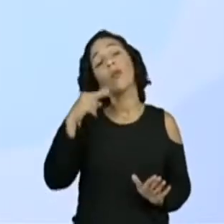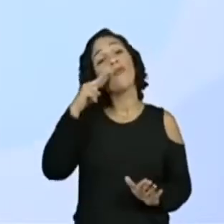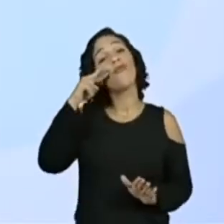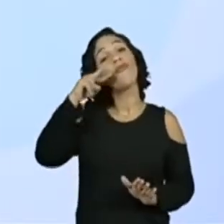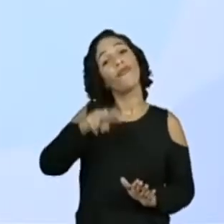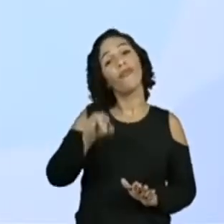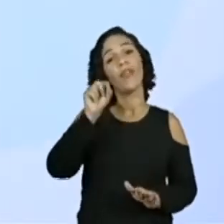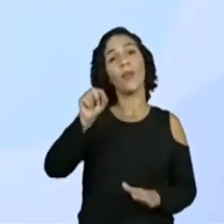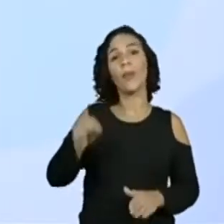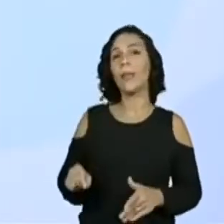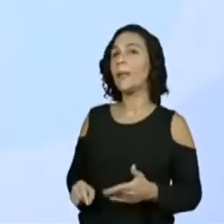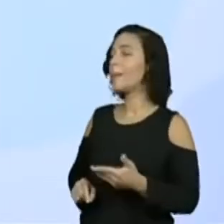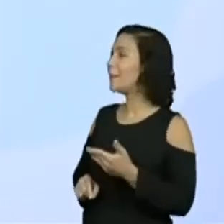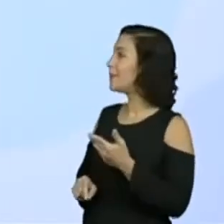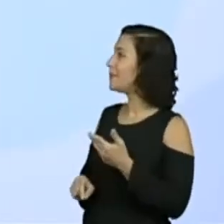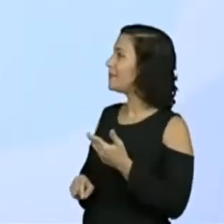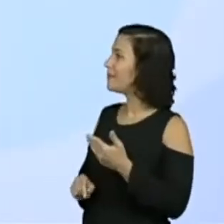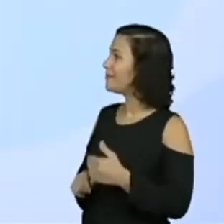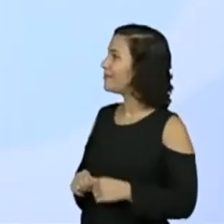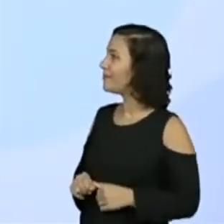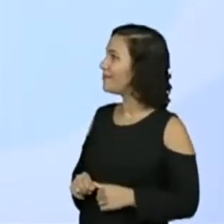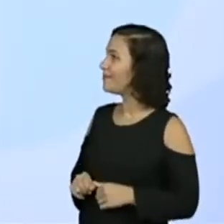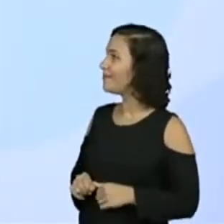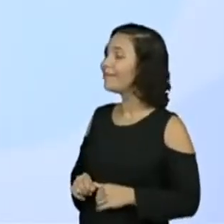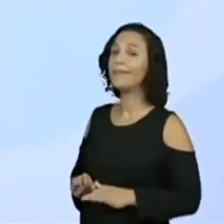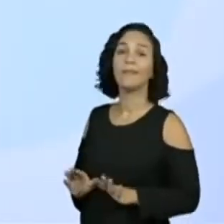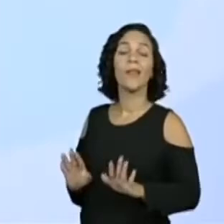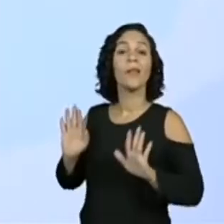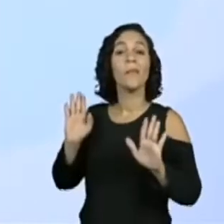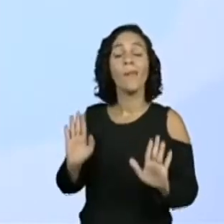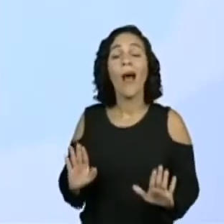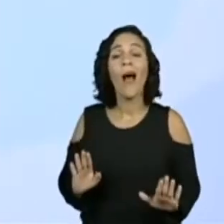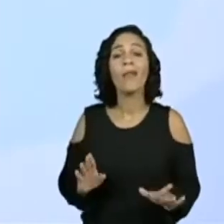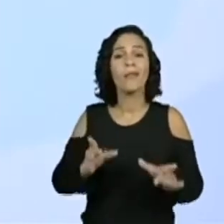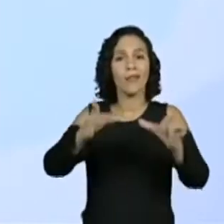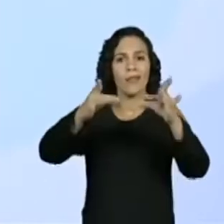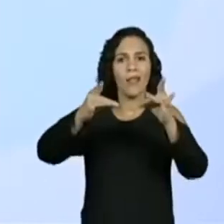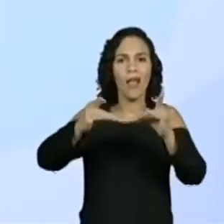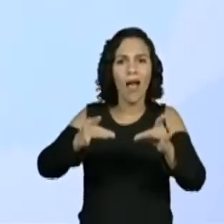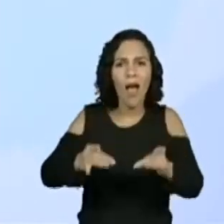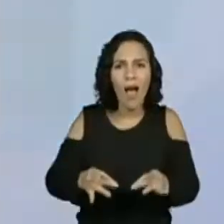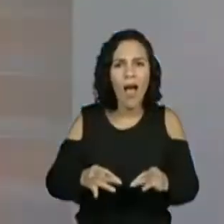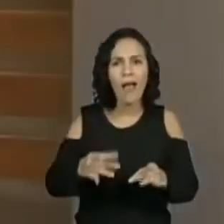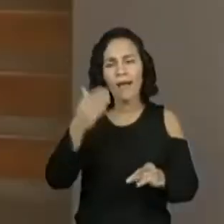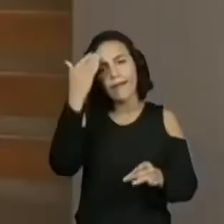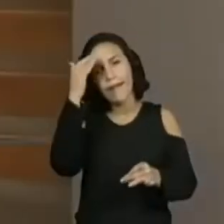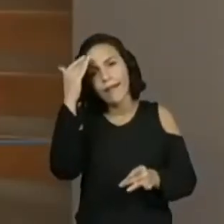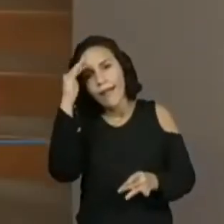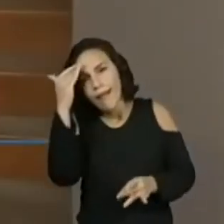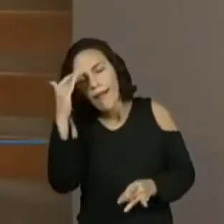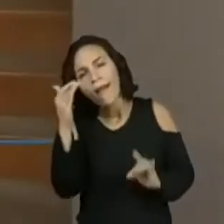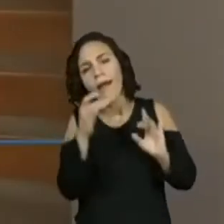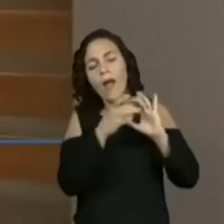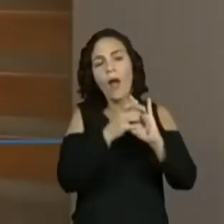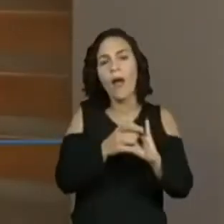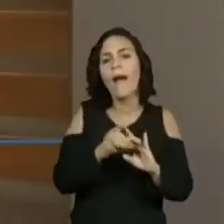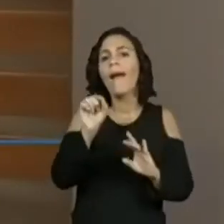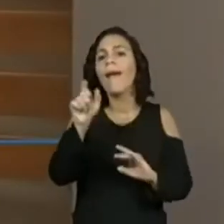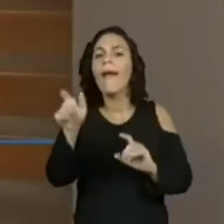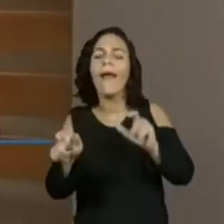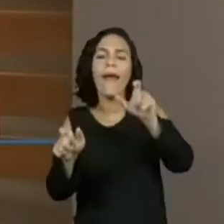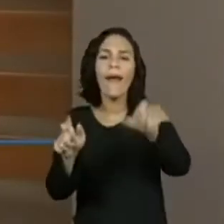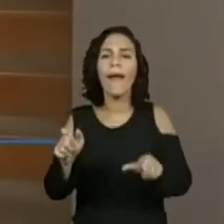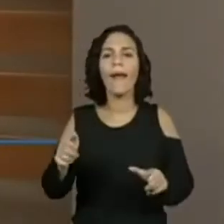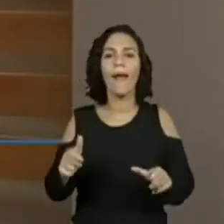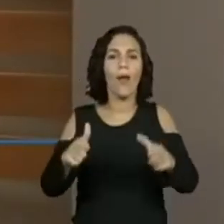vendo dessa imagem. A gente não está conseguindo ainda enriquecer ela. A gente não está conseguindo ampliar. O que mais será? Onde foi? Quem são essas